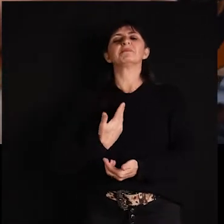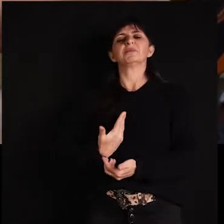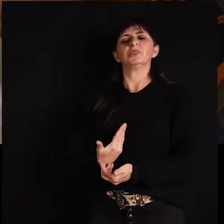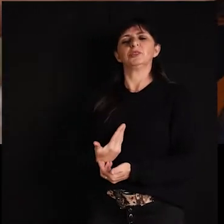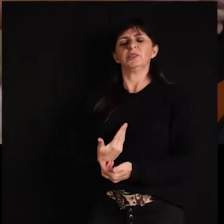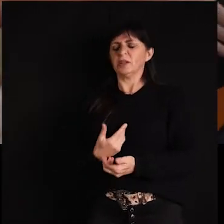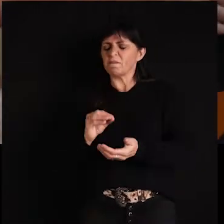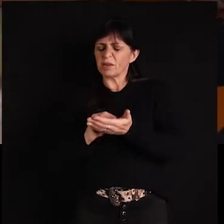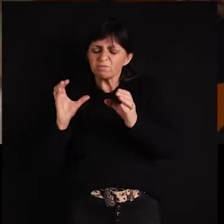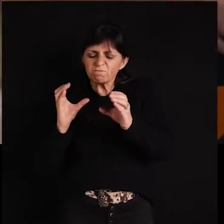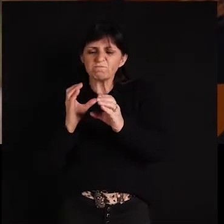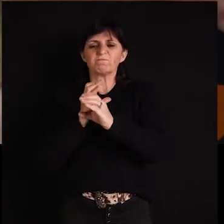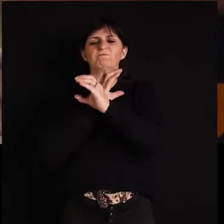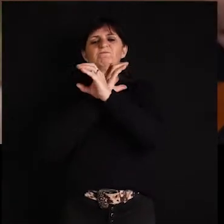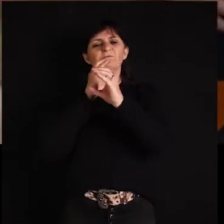metade.